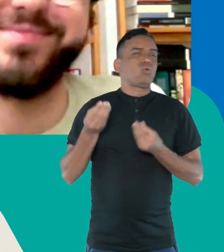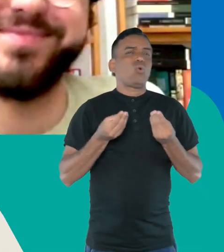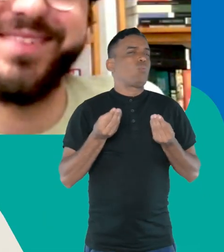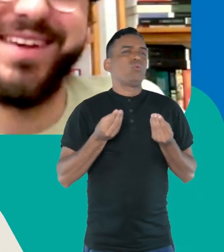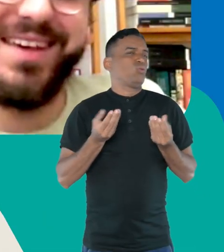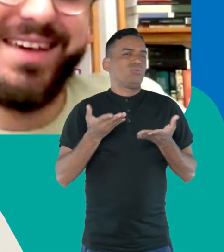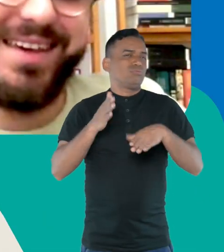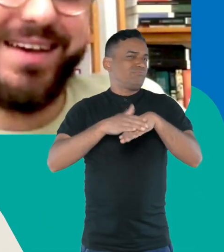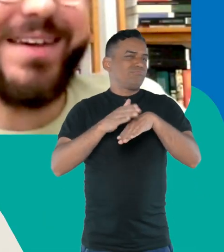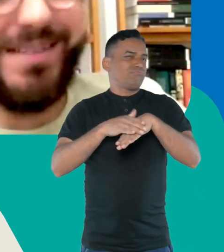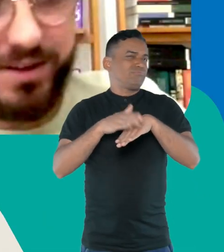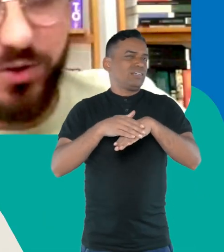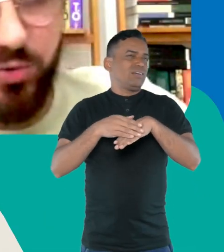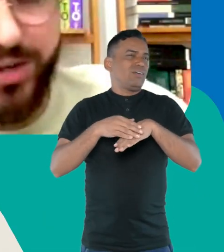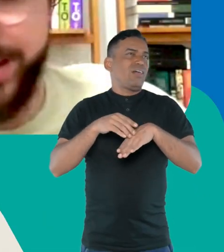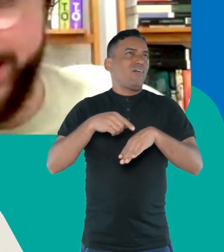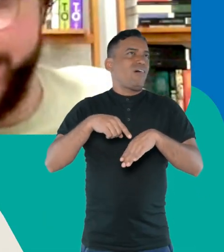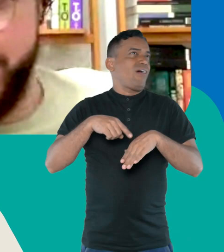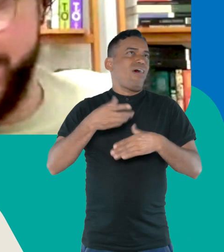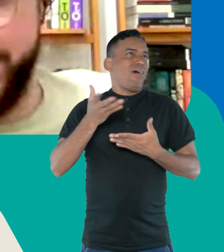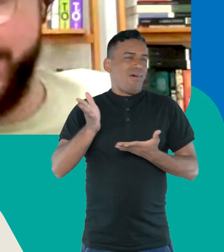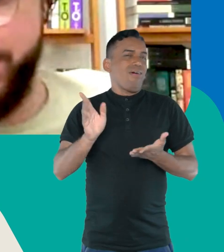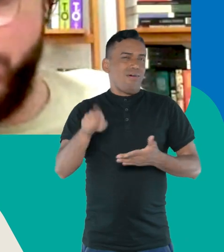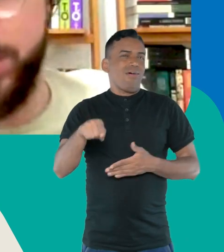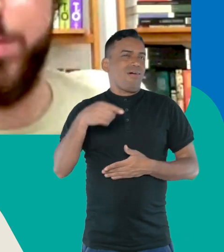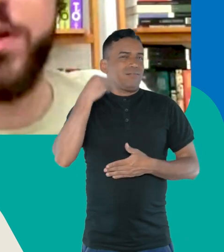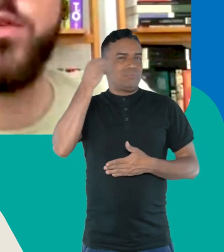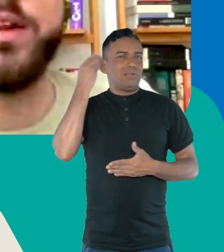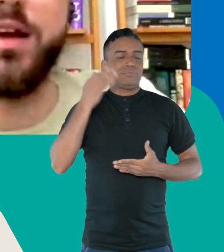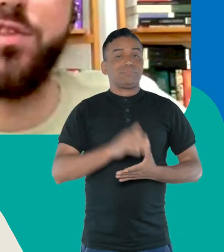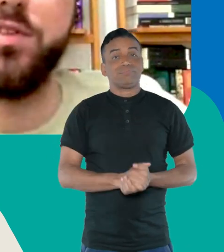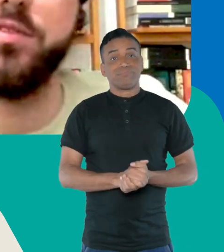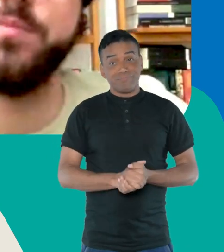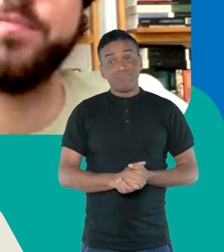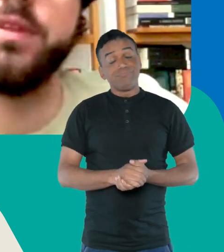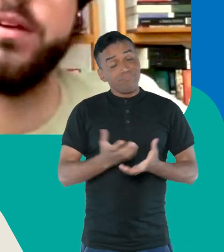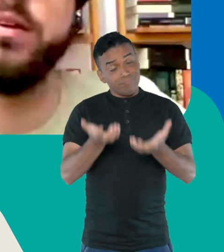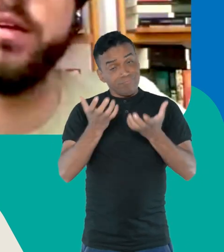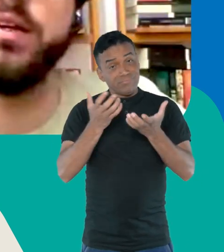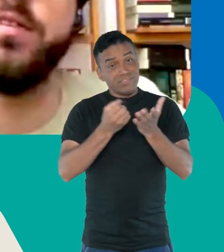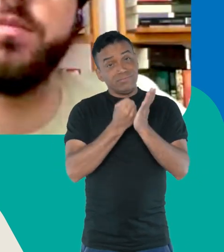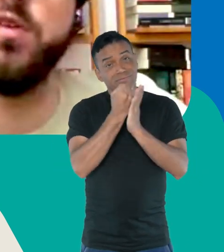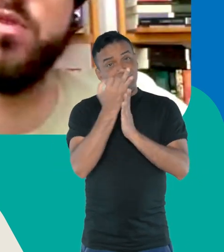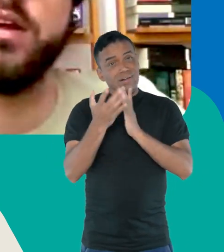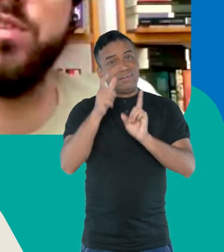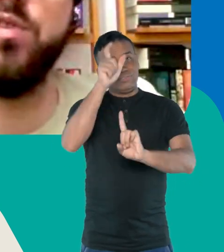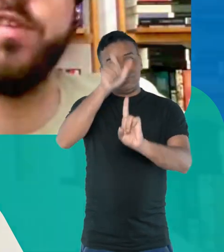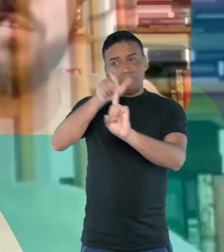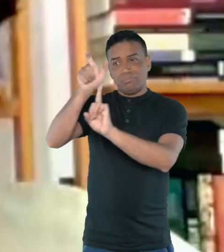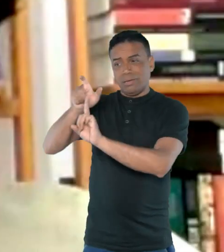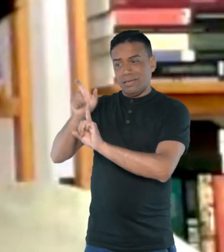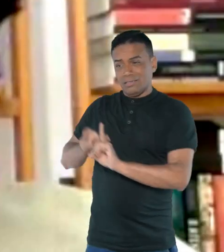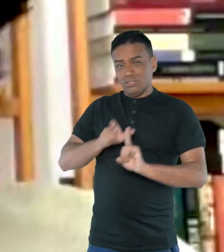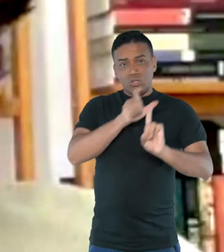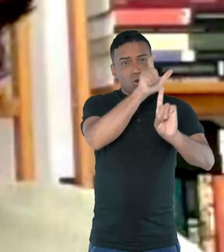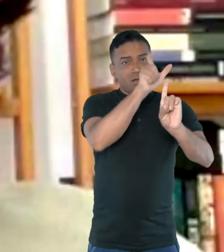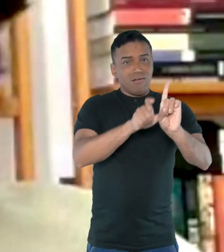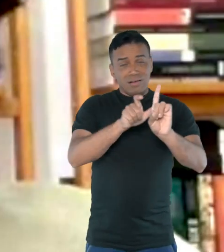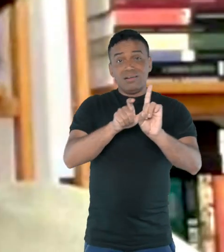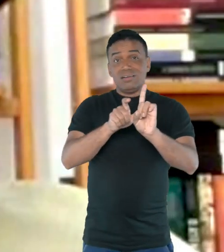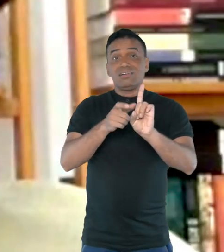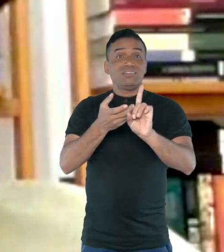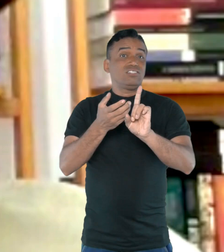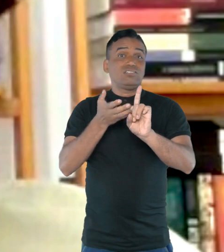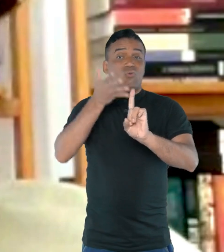Então, eu queria muitos personagens e que esses personagens tivessem vozes